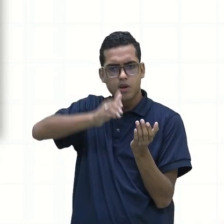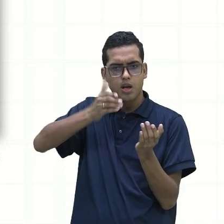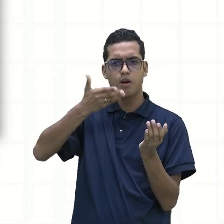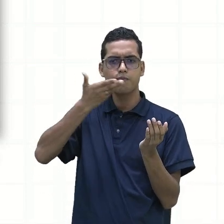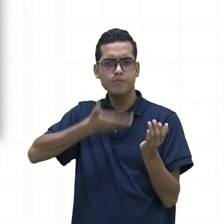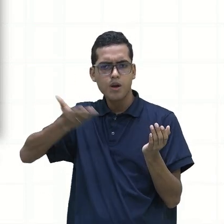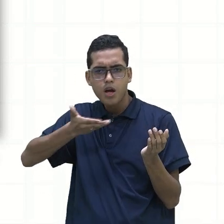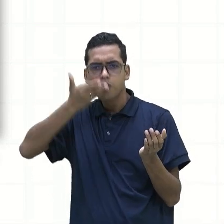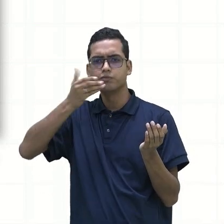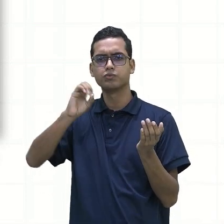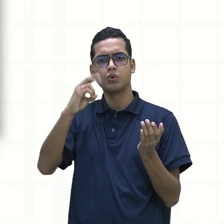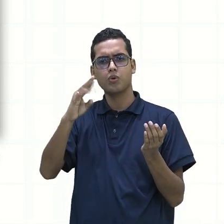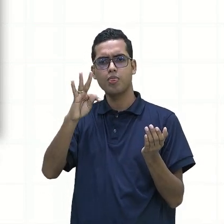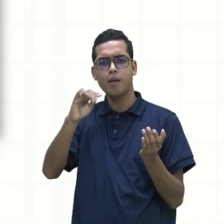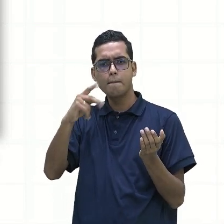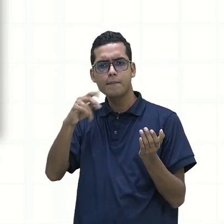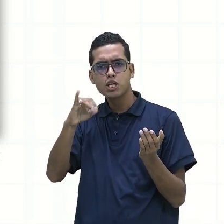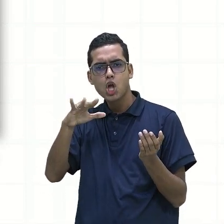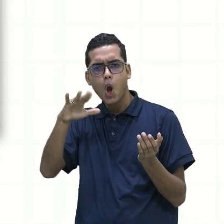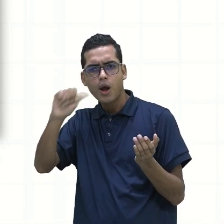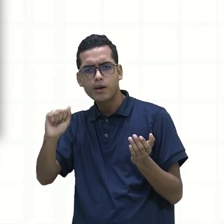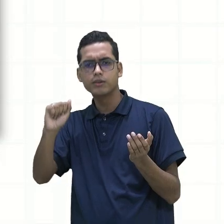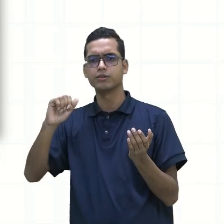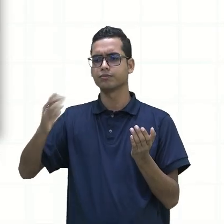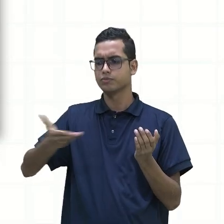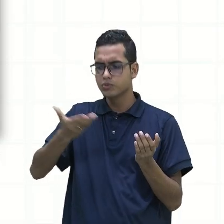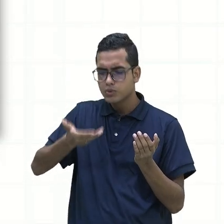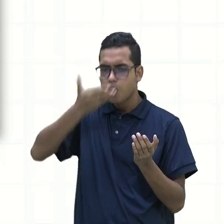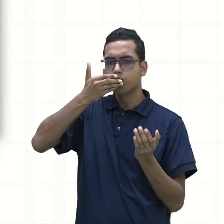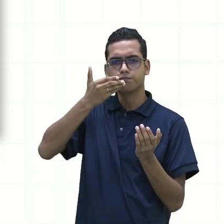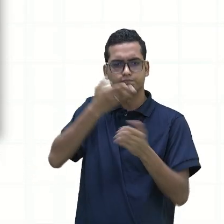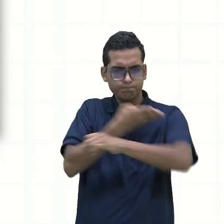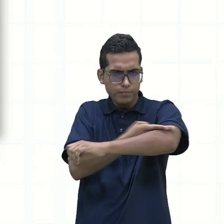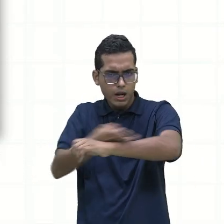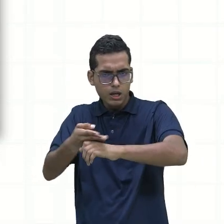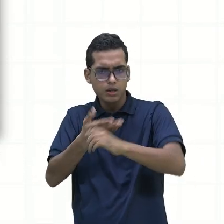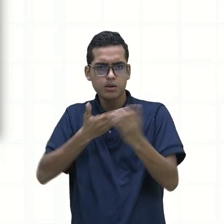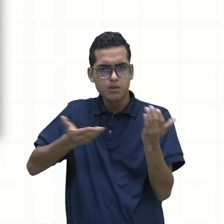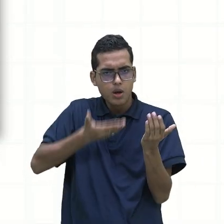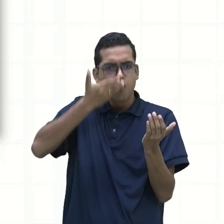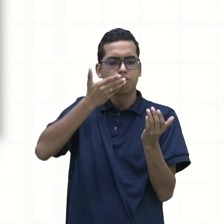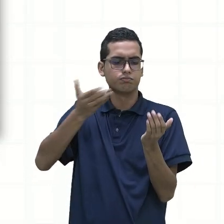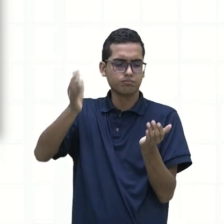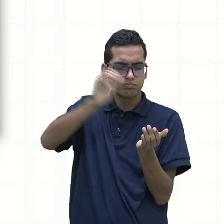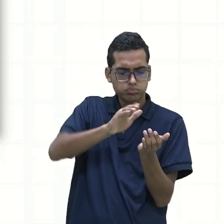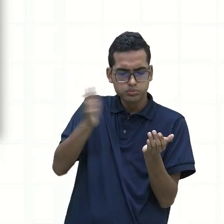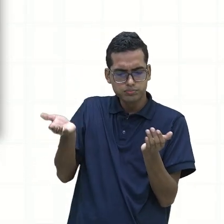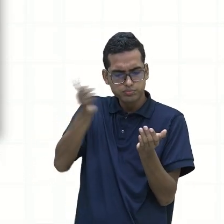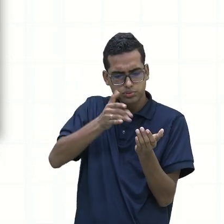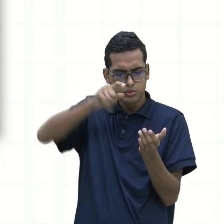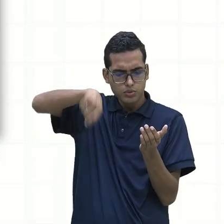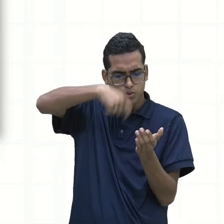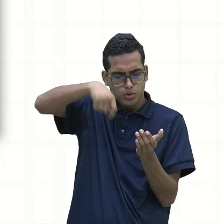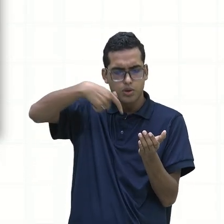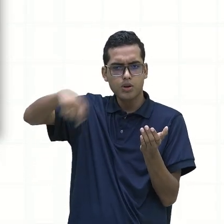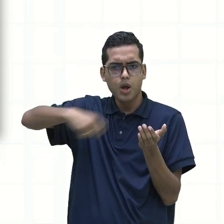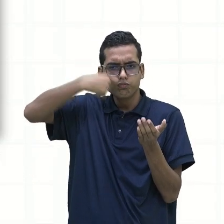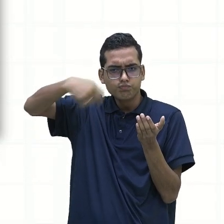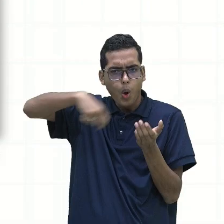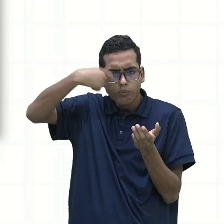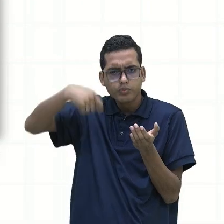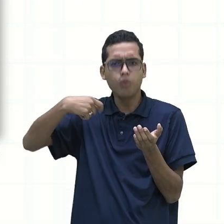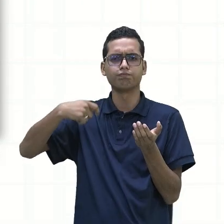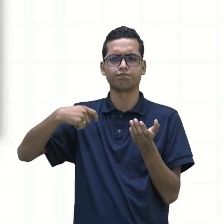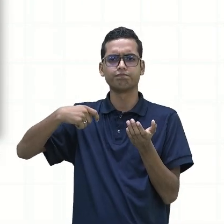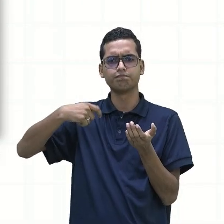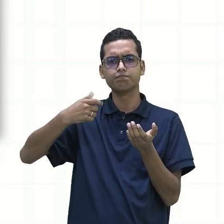assim eu consumo ele ali desse jeito e já gosto, né? E você com certeza tem um uso aí, né, um